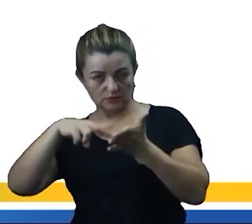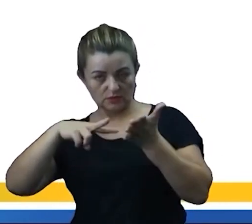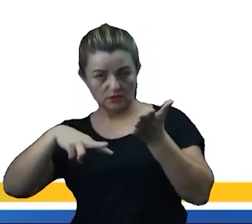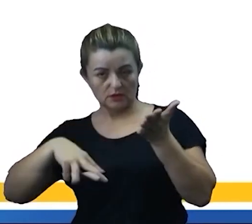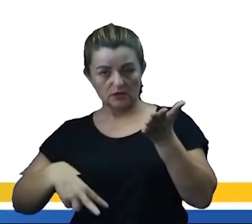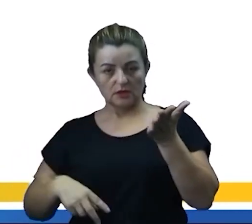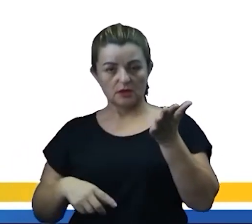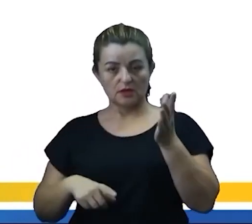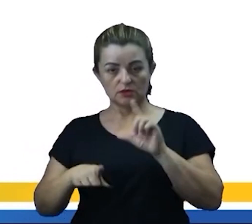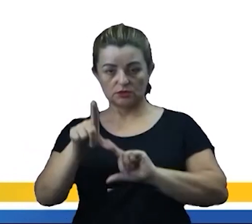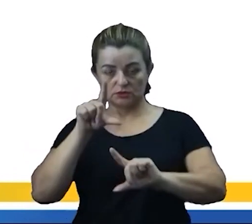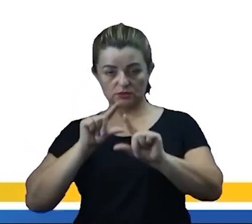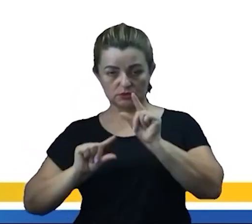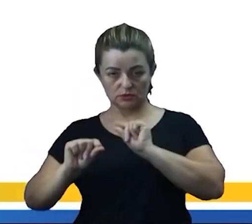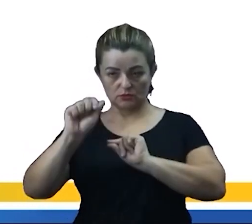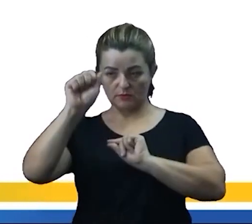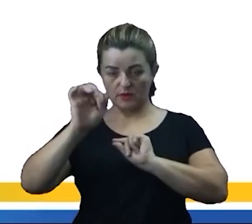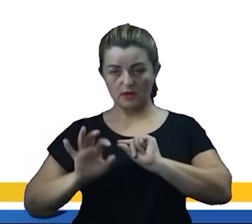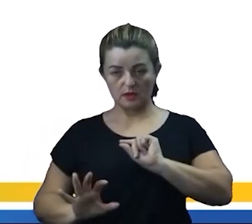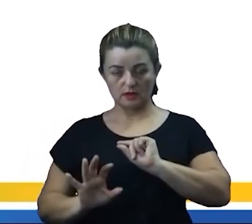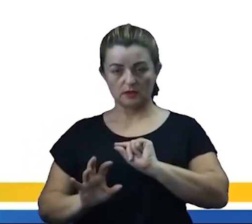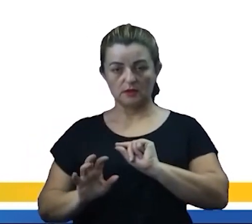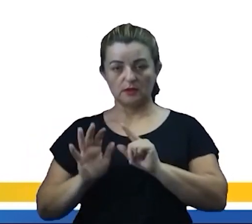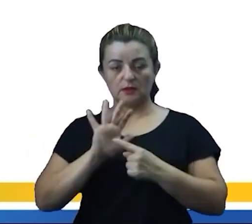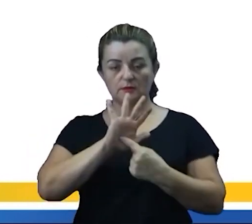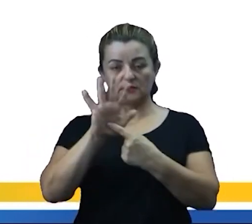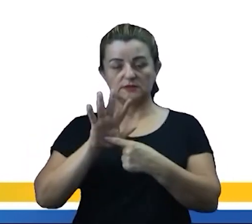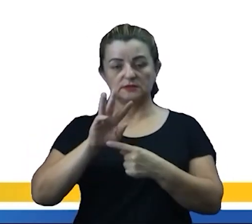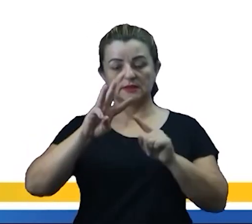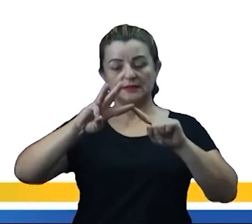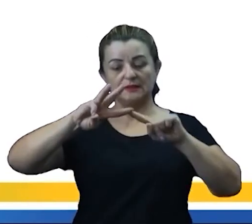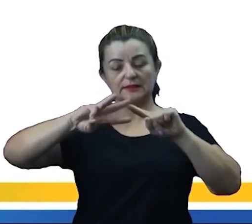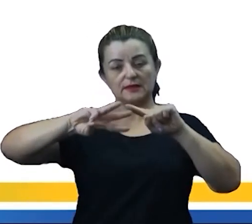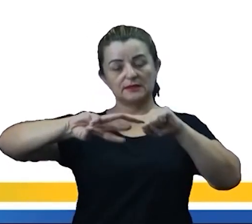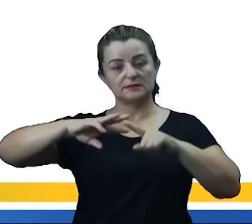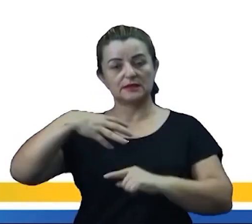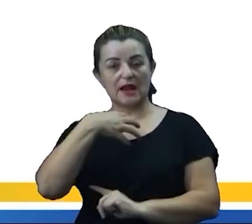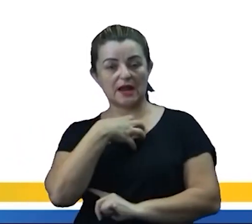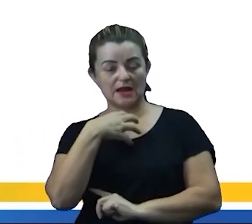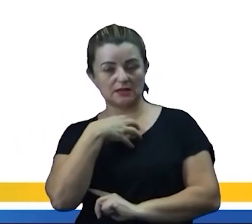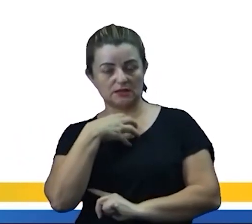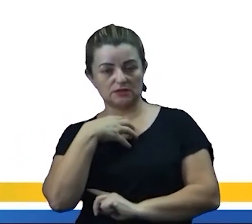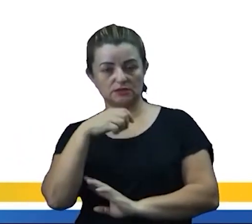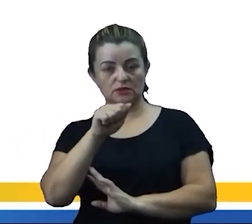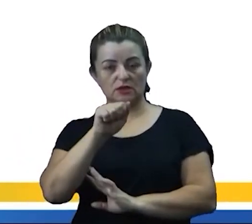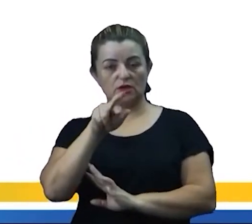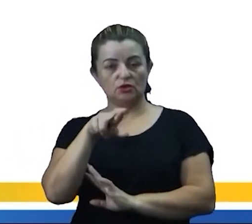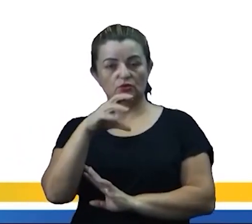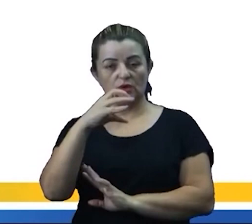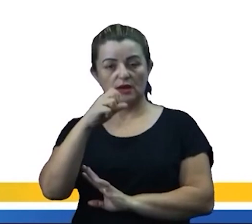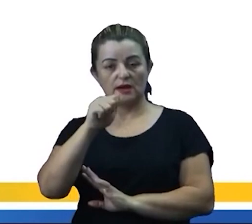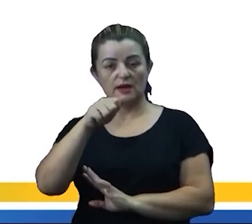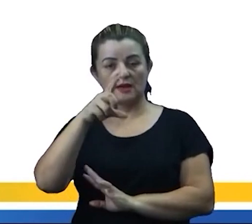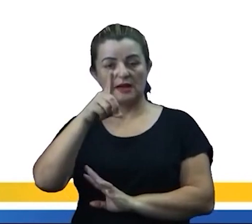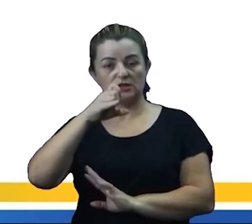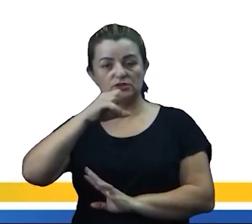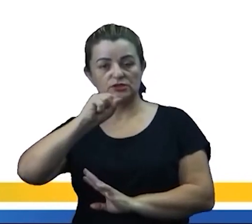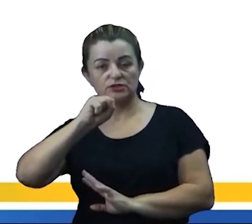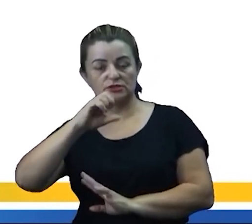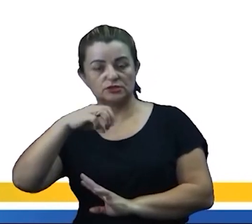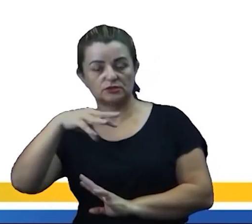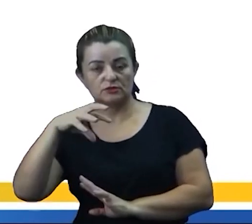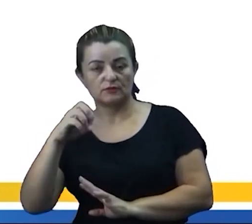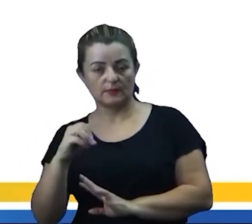a alternativa que aponta 3 características do arcadismo brasileiro que nele podem ser